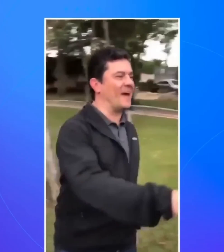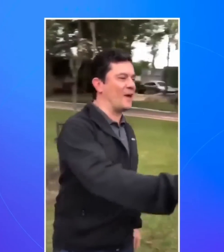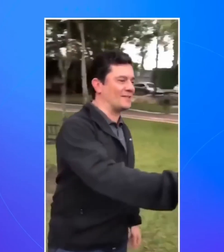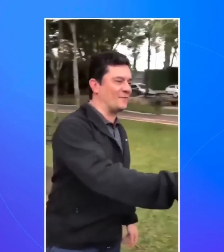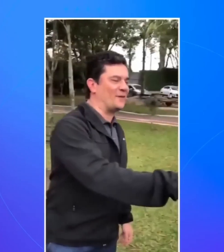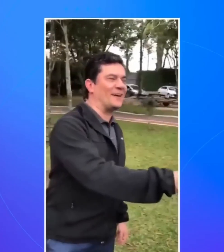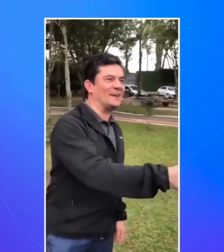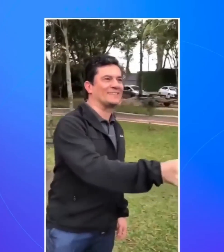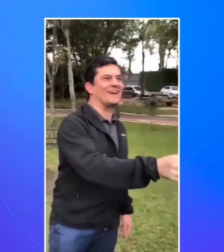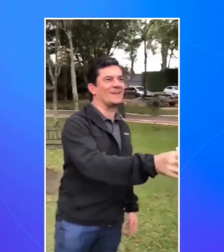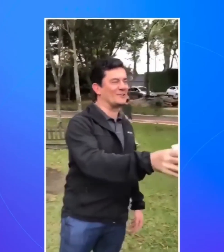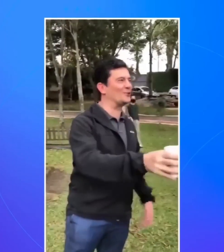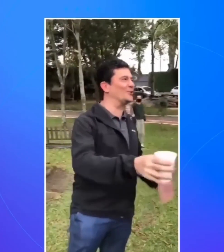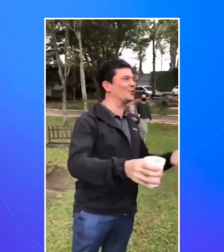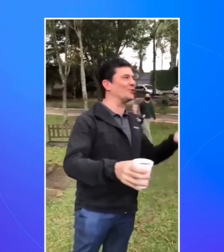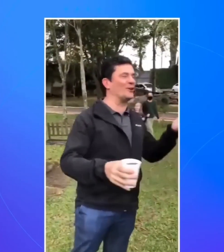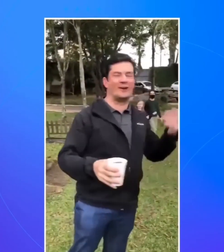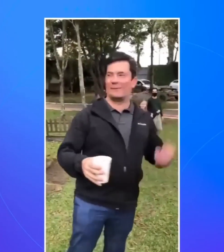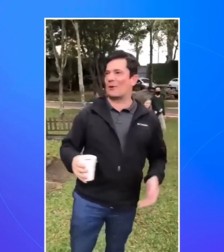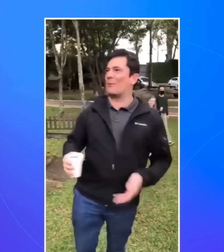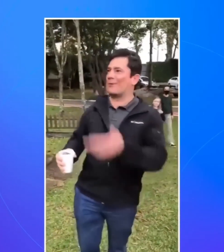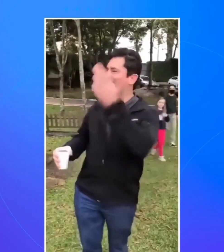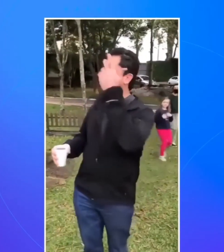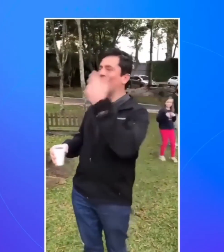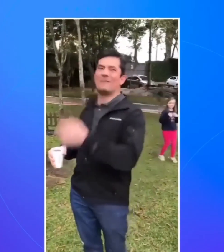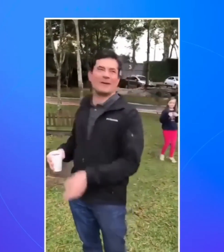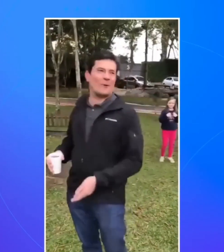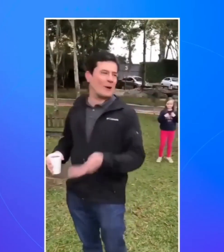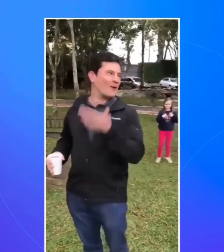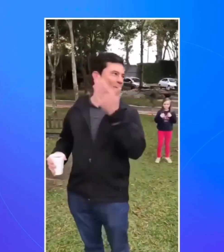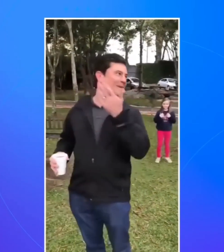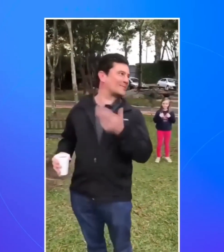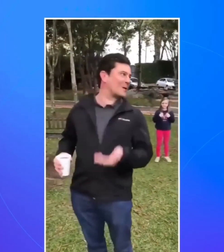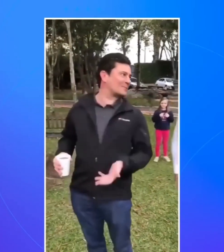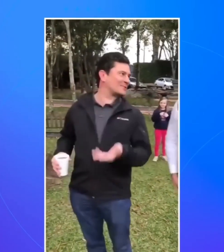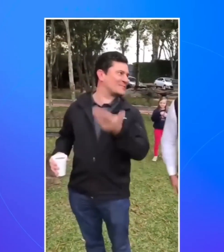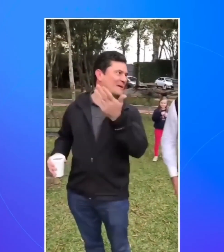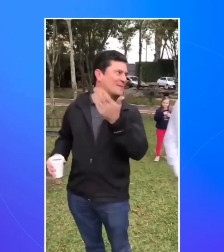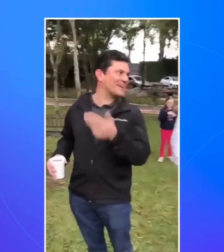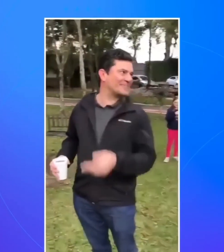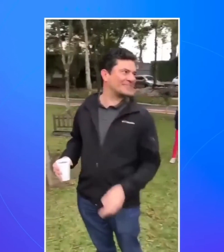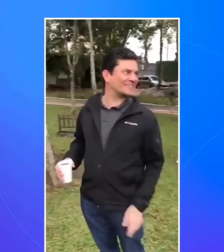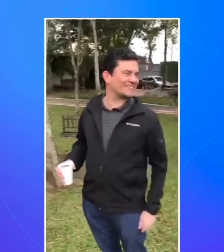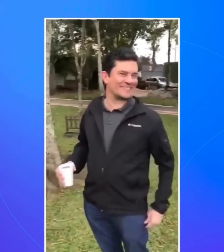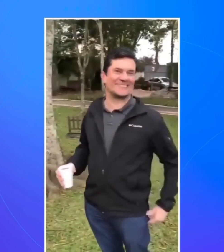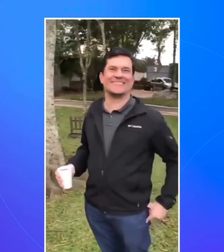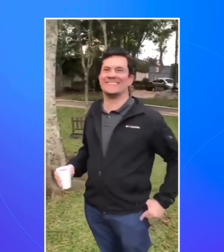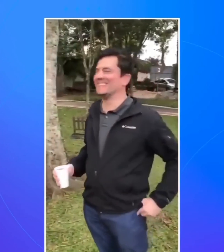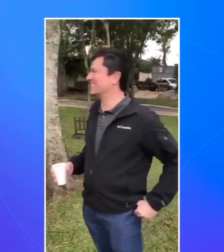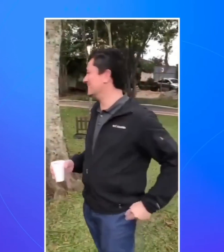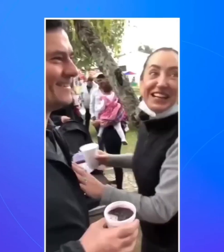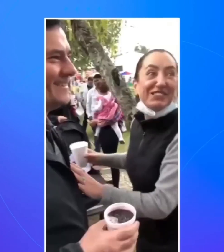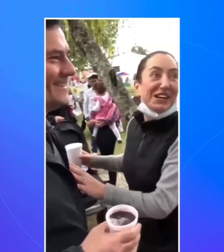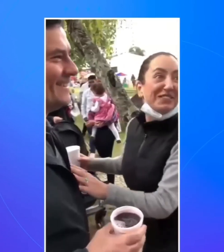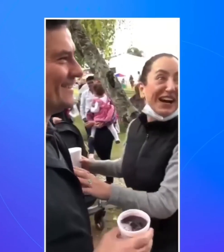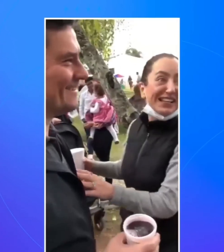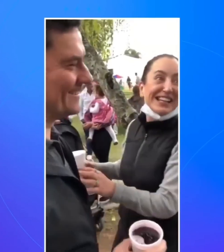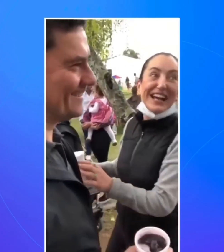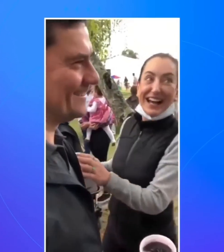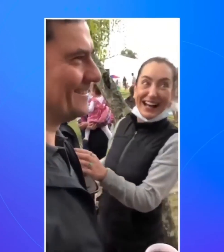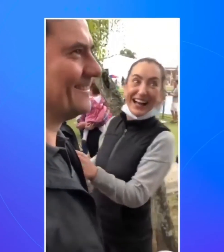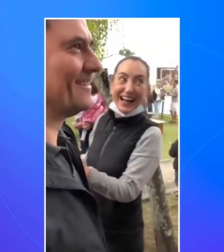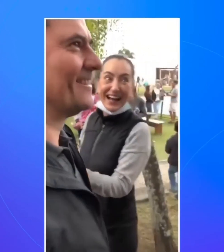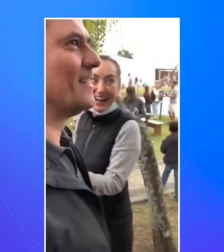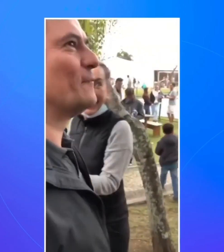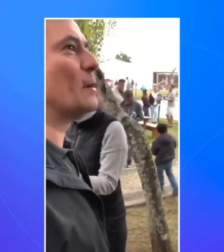Então, a vice-PGR, Lindura Araújo, disse ainda que não passa de meras alegações sem provas. A tese da defesa de que a fala